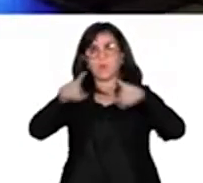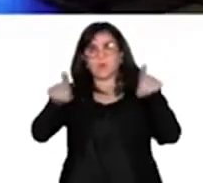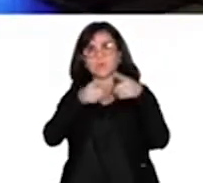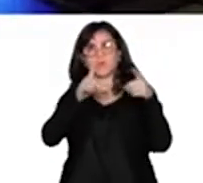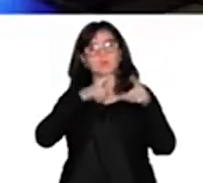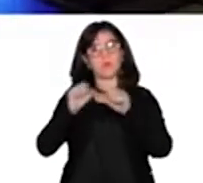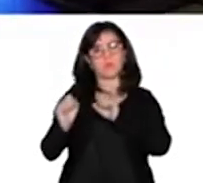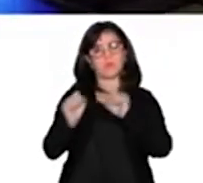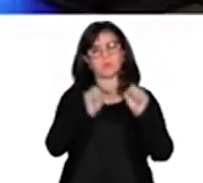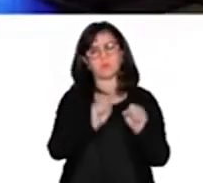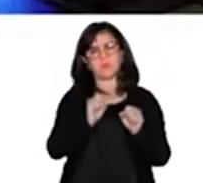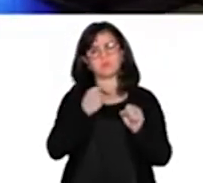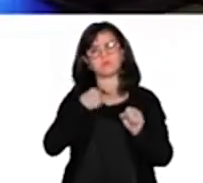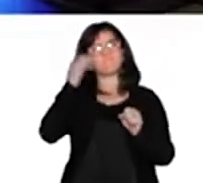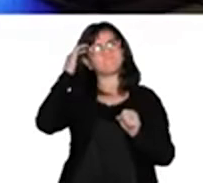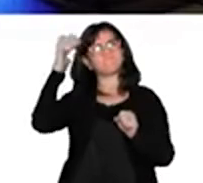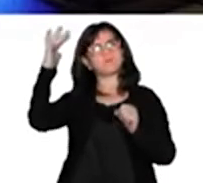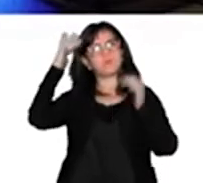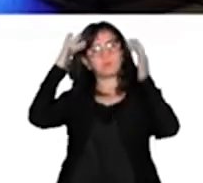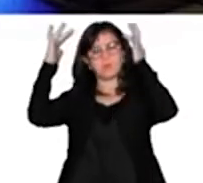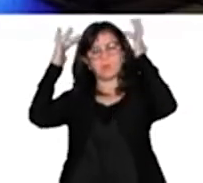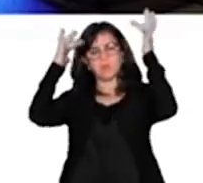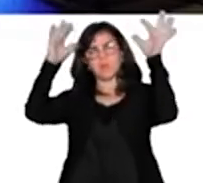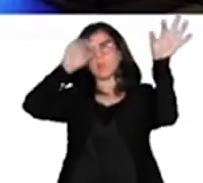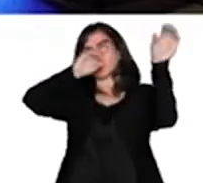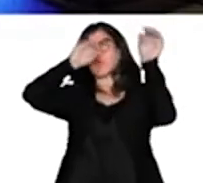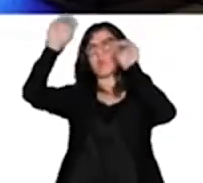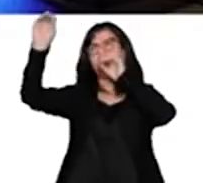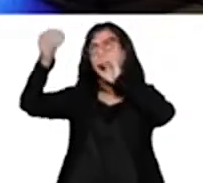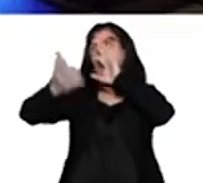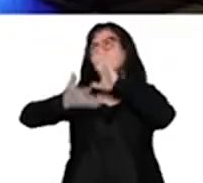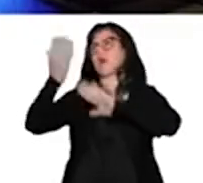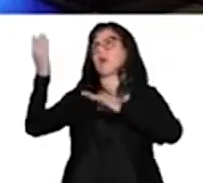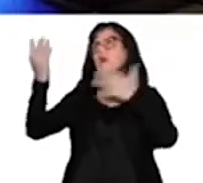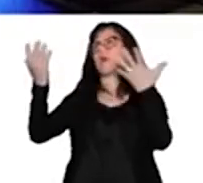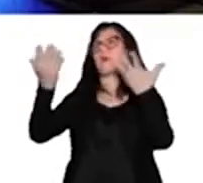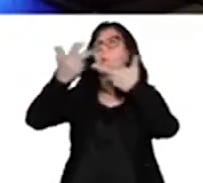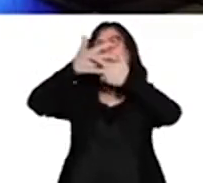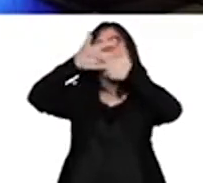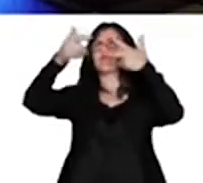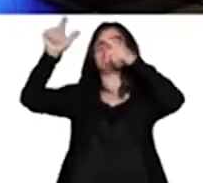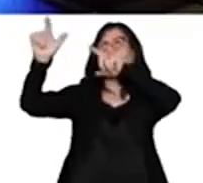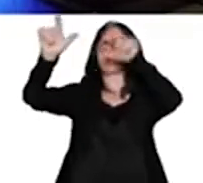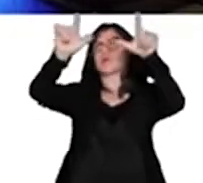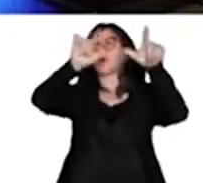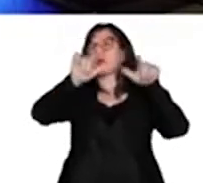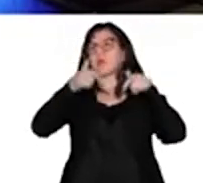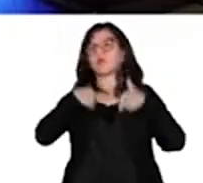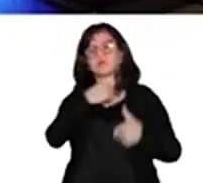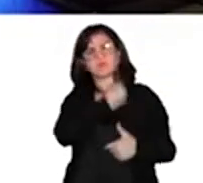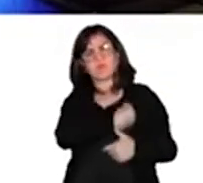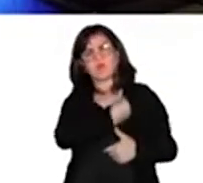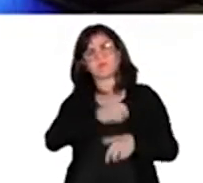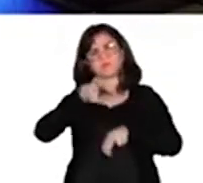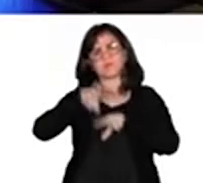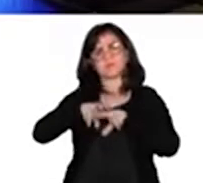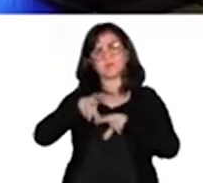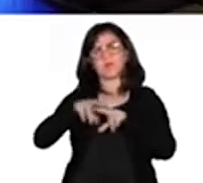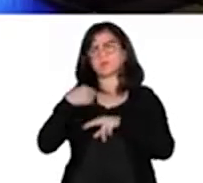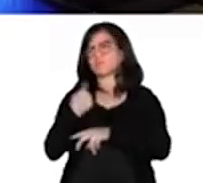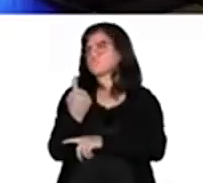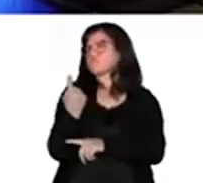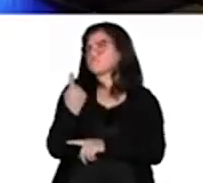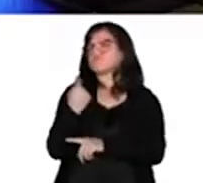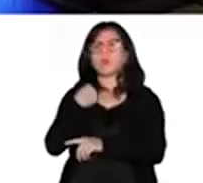tem esse poder de nos transportar, né, Murilo? De nos levar para assim, ó, N lugares. E eu estava aqui sentado, isolado,